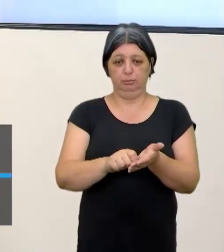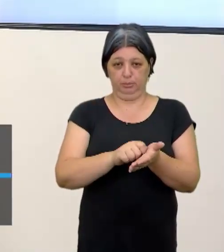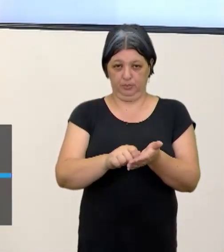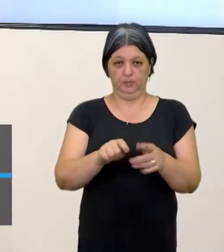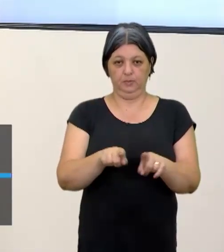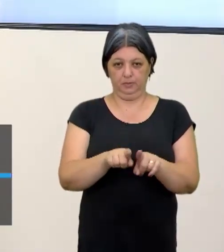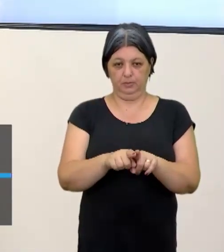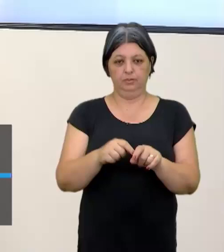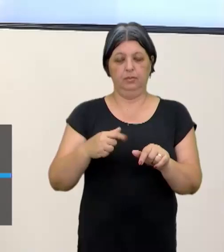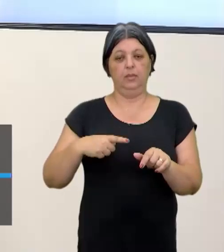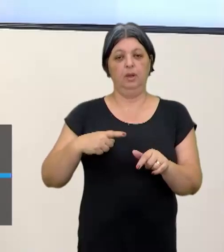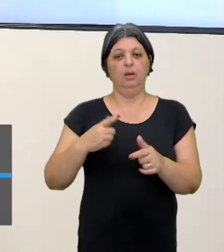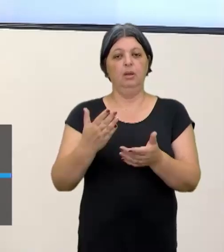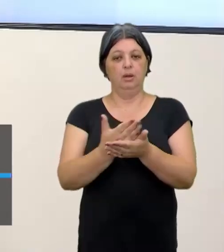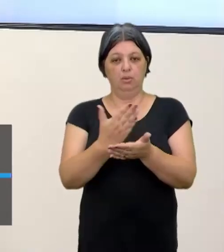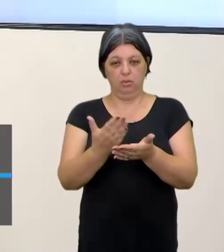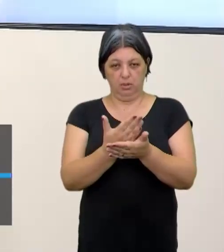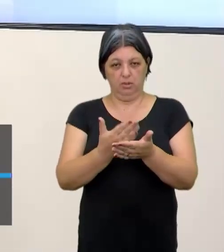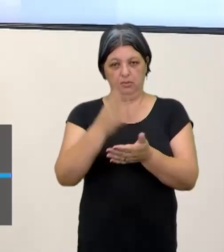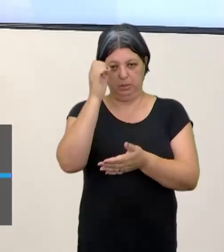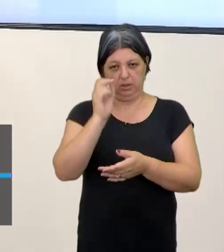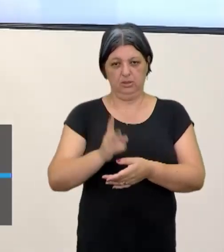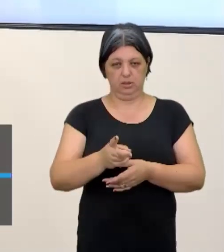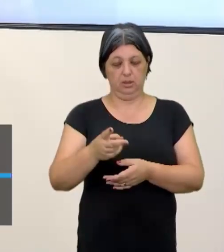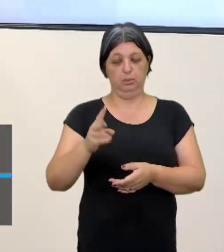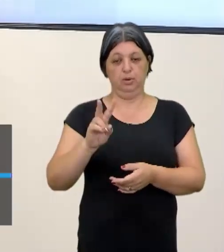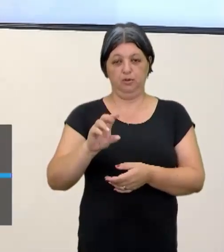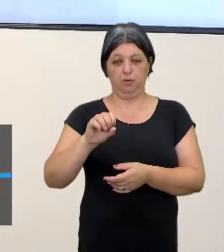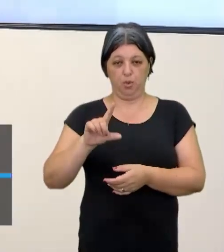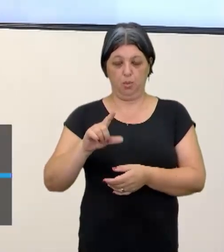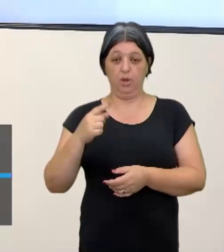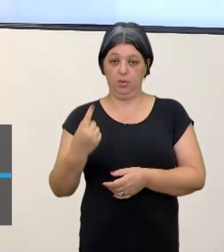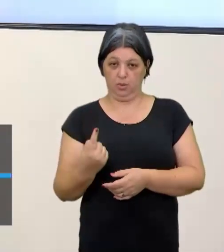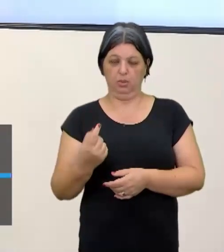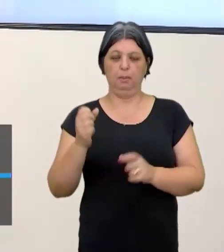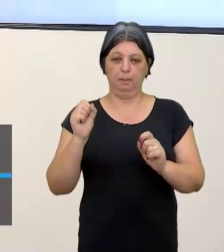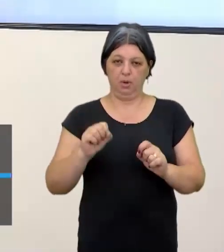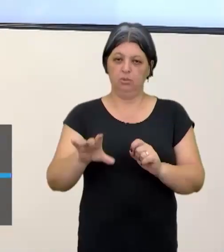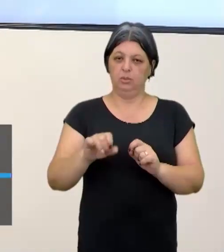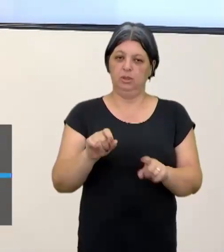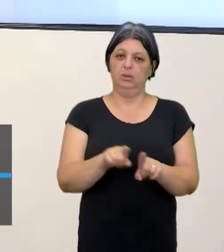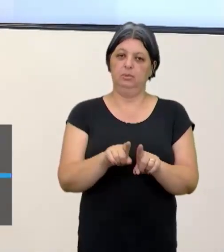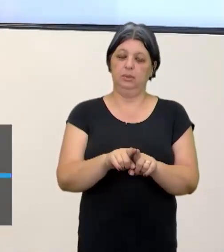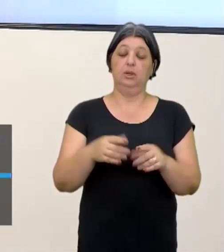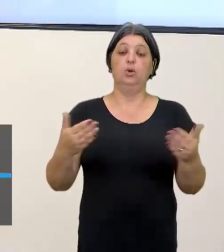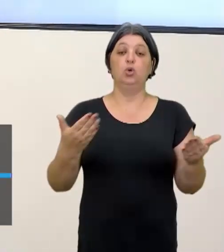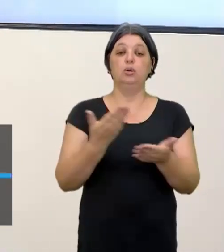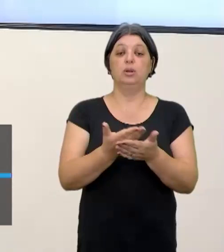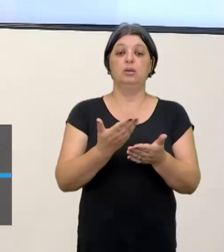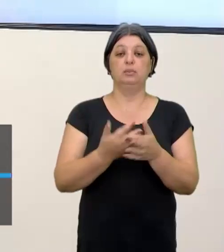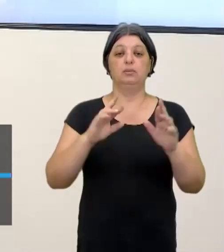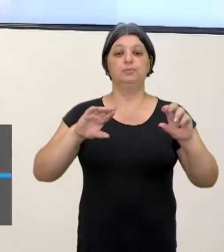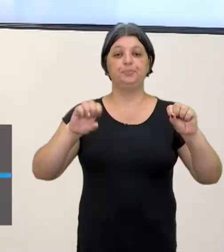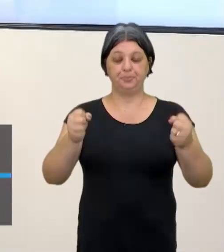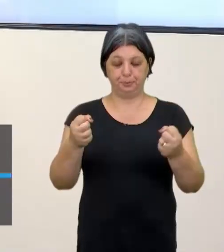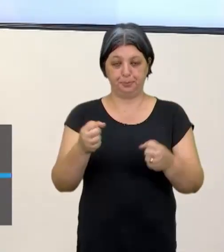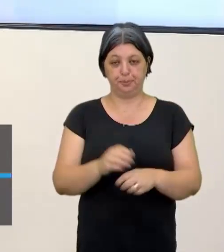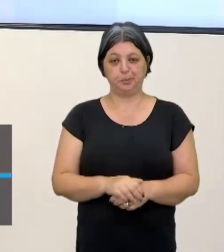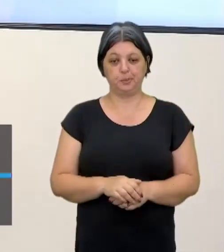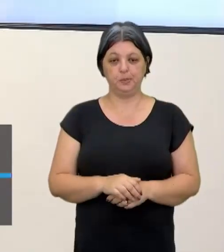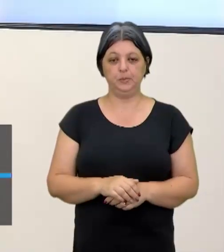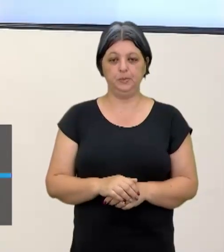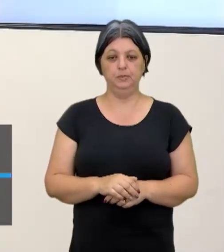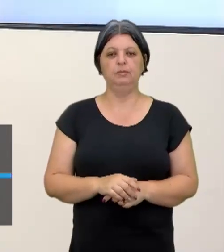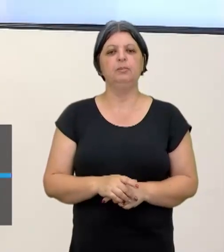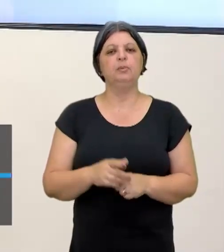Aprender Sempre, volume 1, pode separar também, tá bom? Essa aula de hoje, ela é de recuperação, então ela tem a ver muito com a